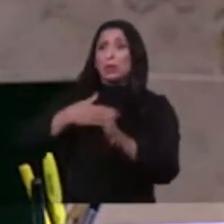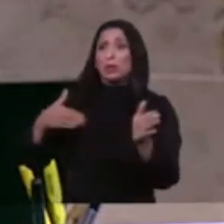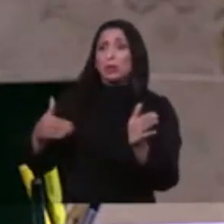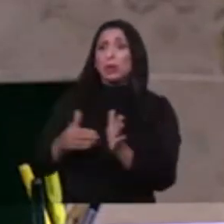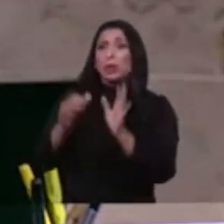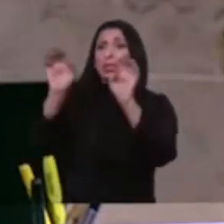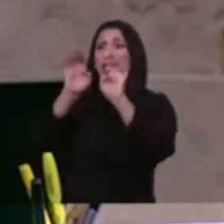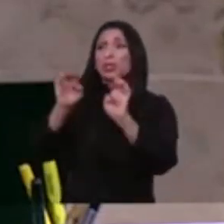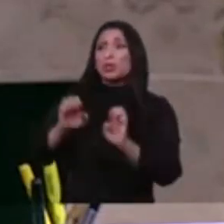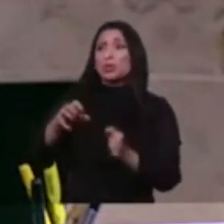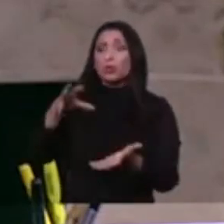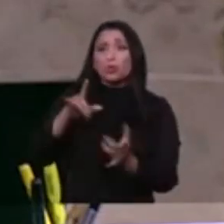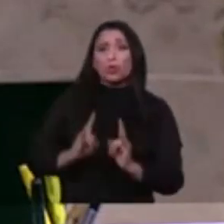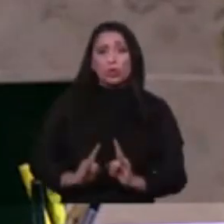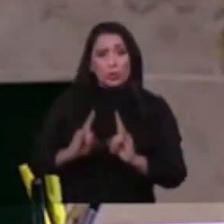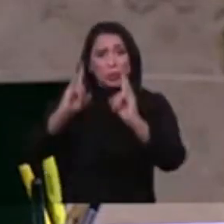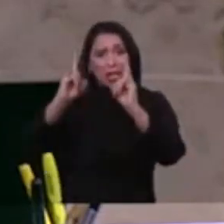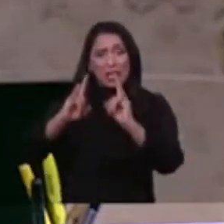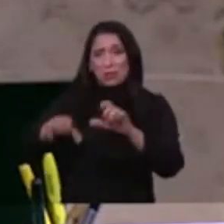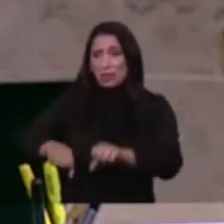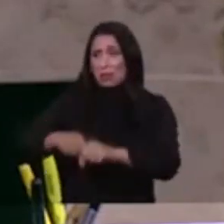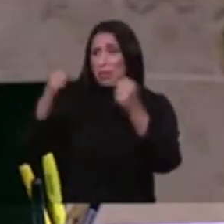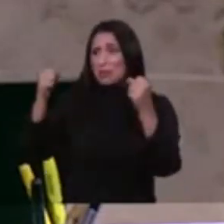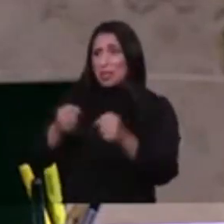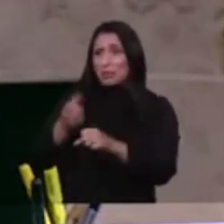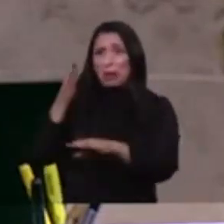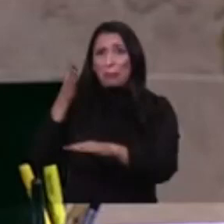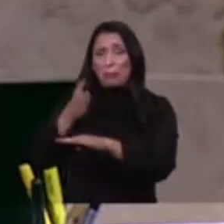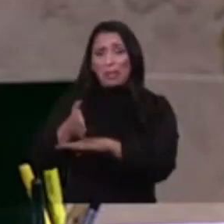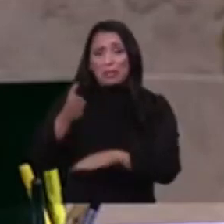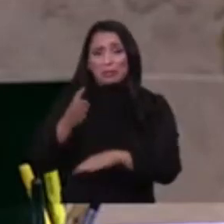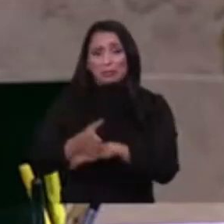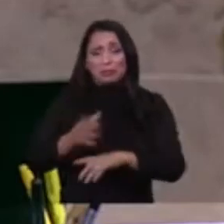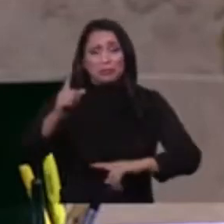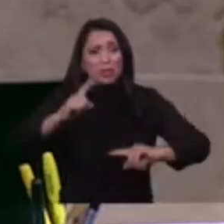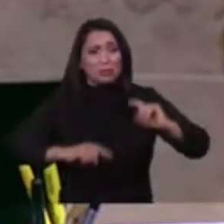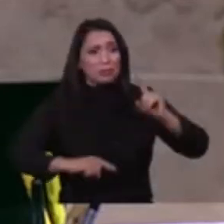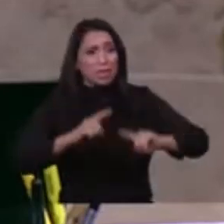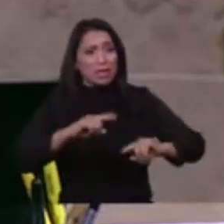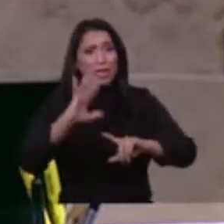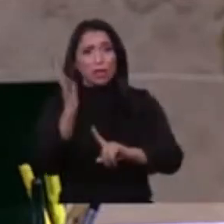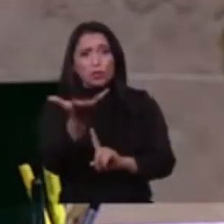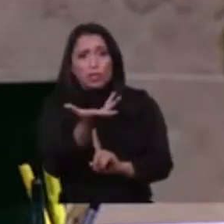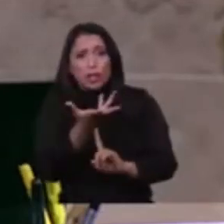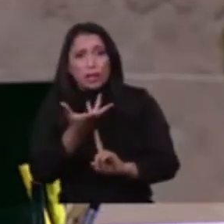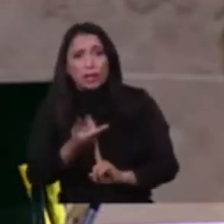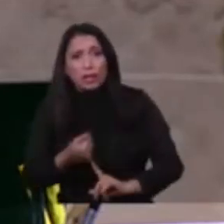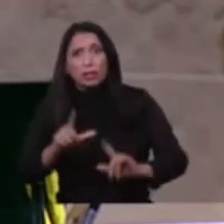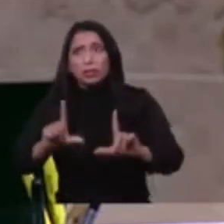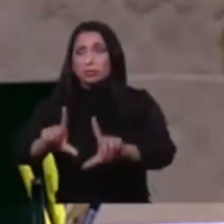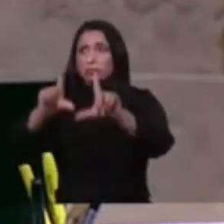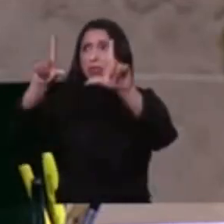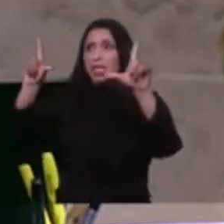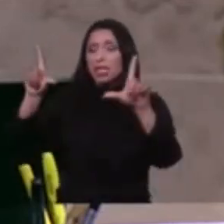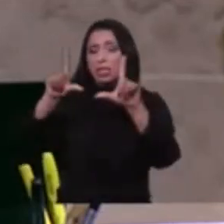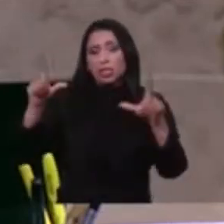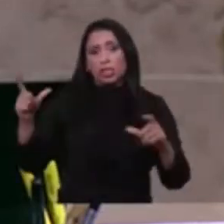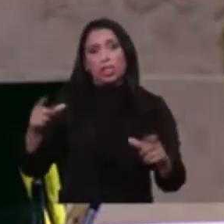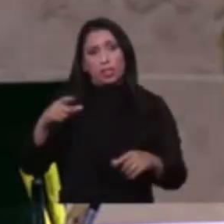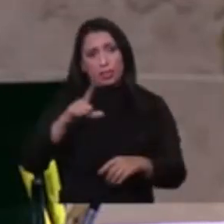estruturas físicas dos prédios, além de danificar objetos e obras de artes que adornavam as